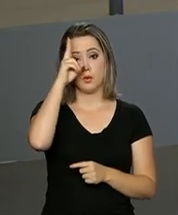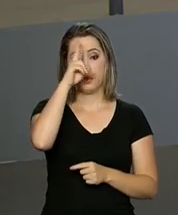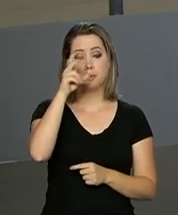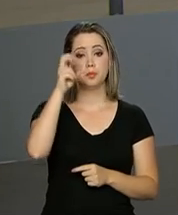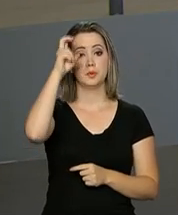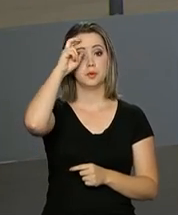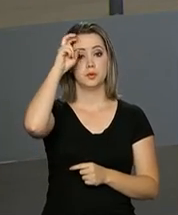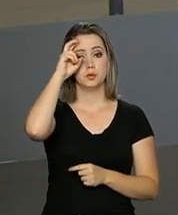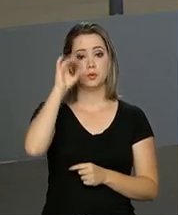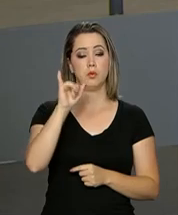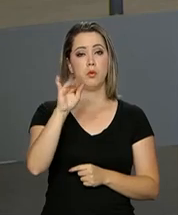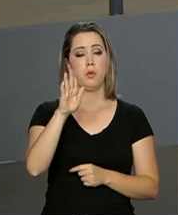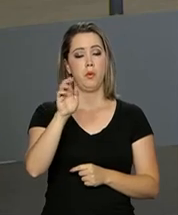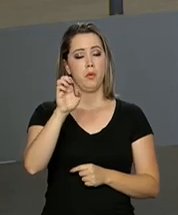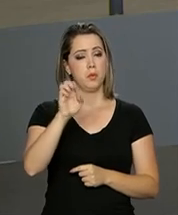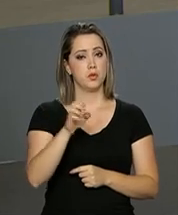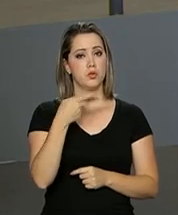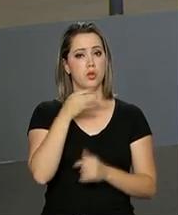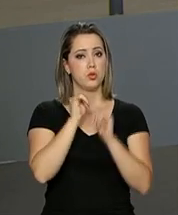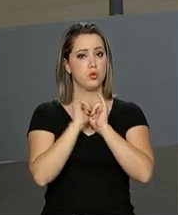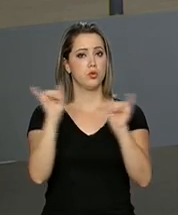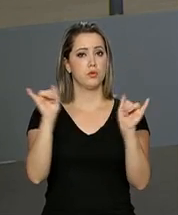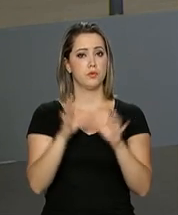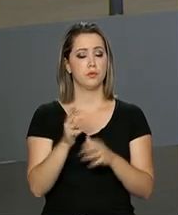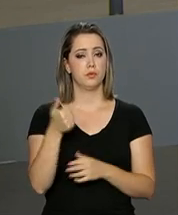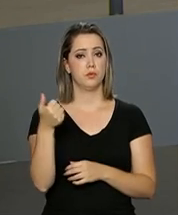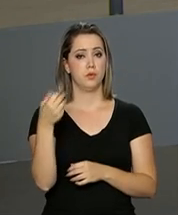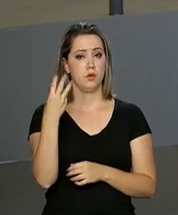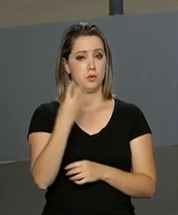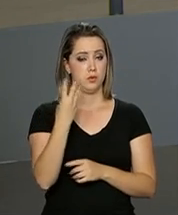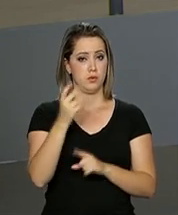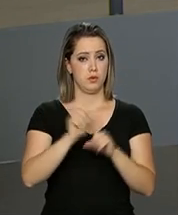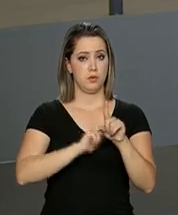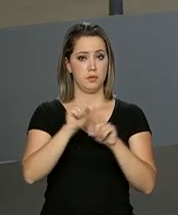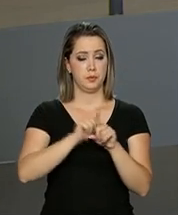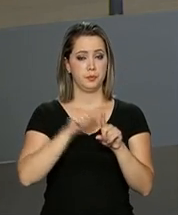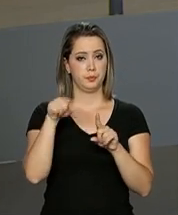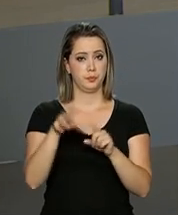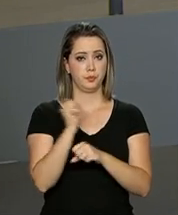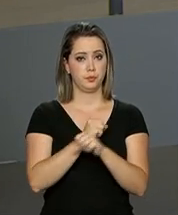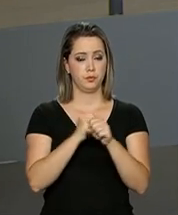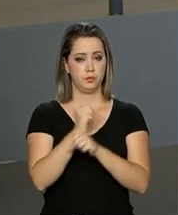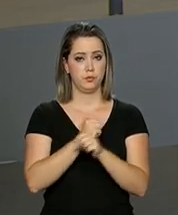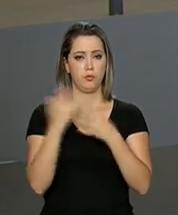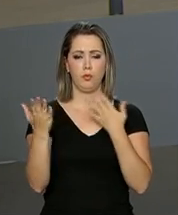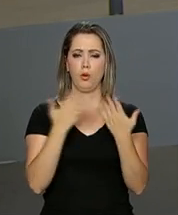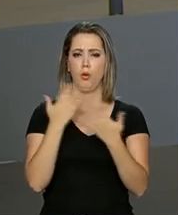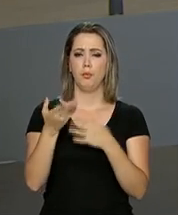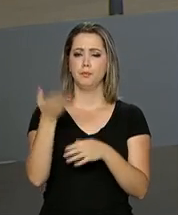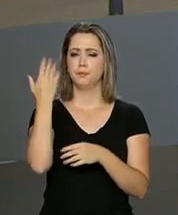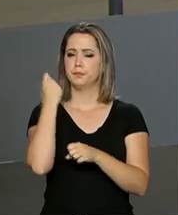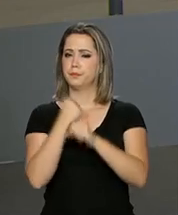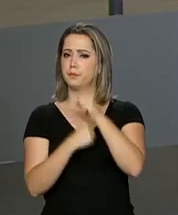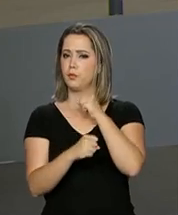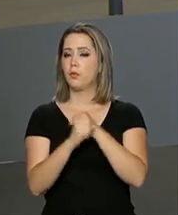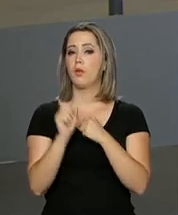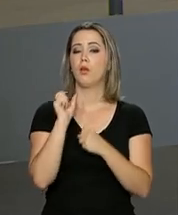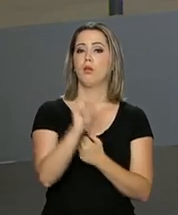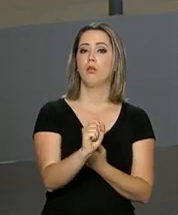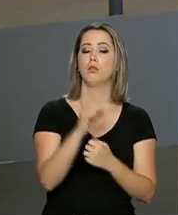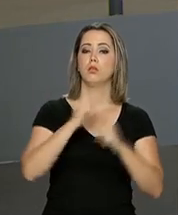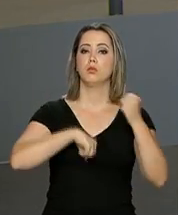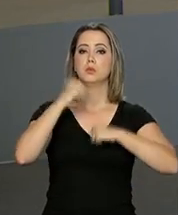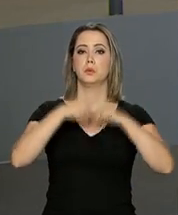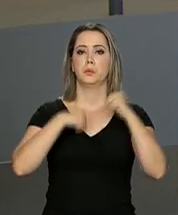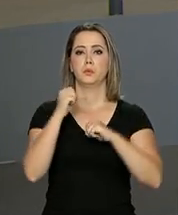quinta-feira o IBGE divulgou que nos três primeiros meses deste ano em relação ao último trimestre do ano passado a